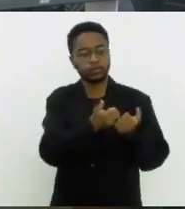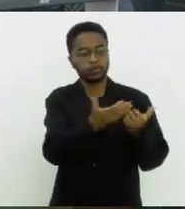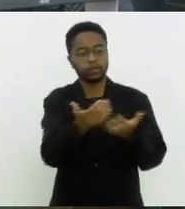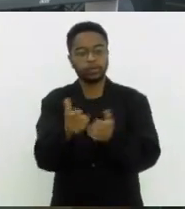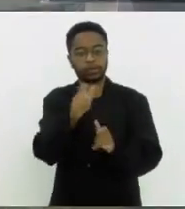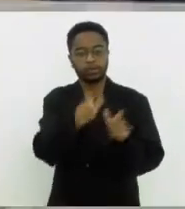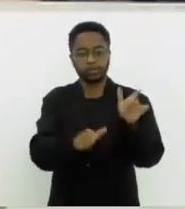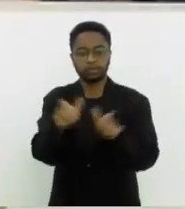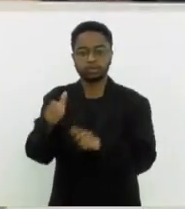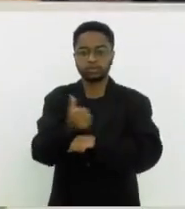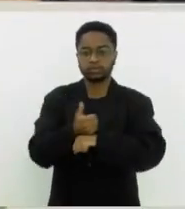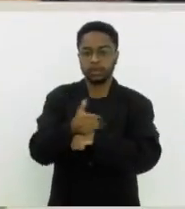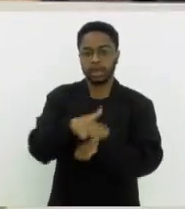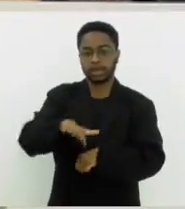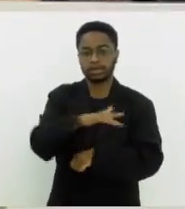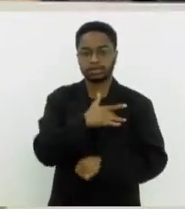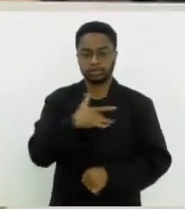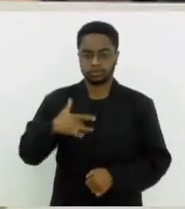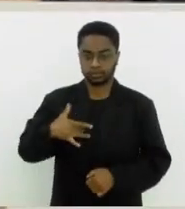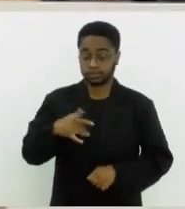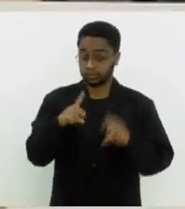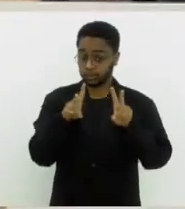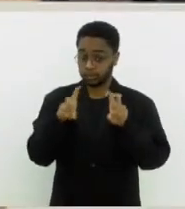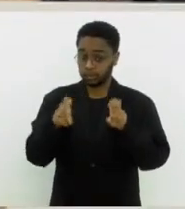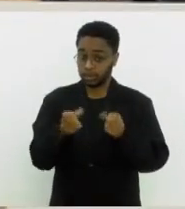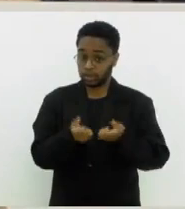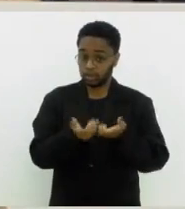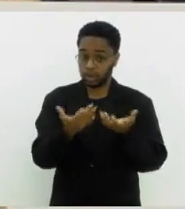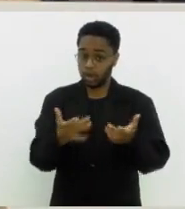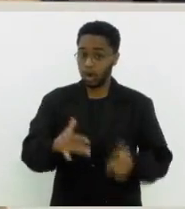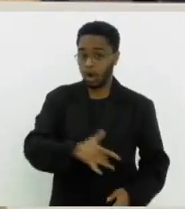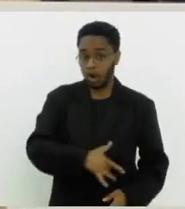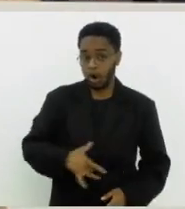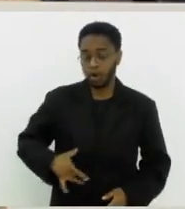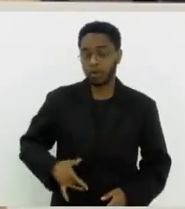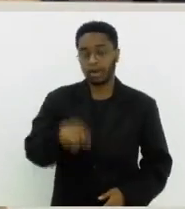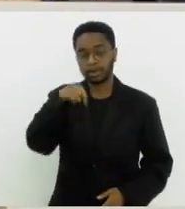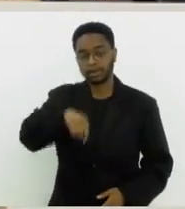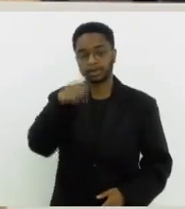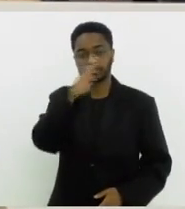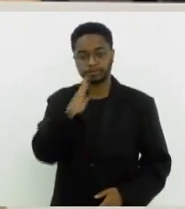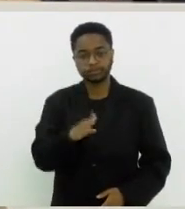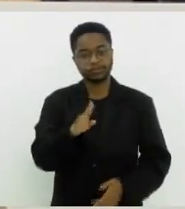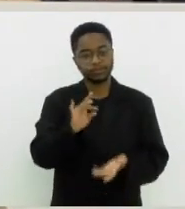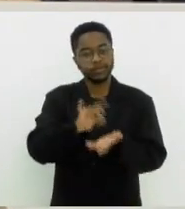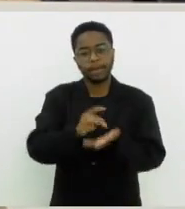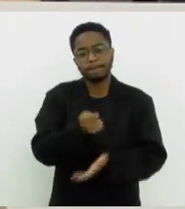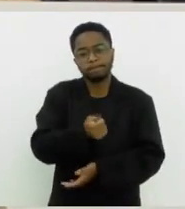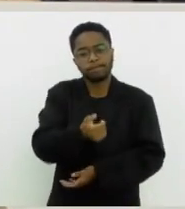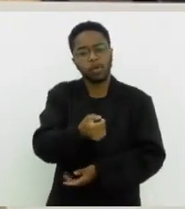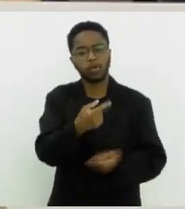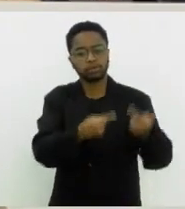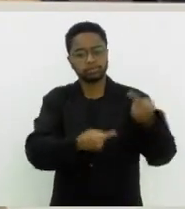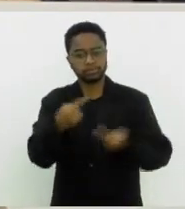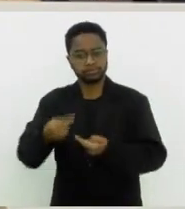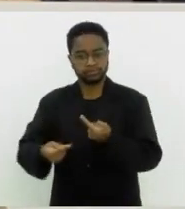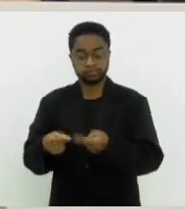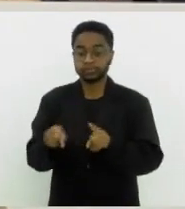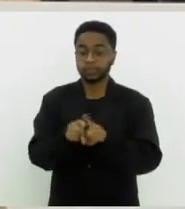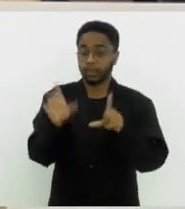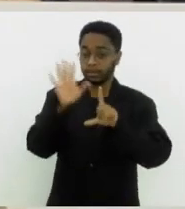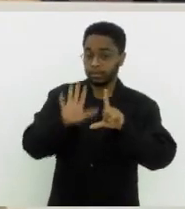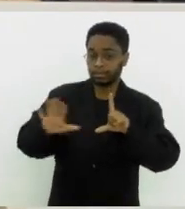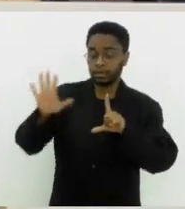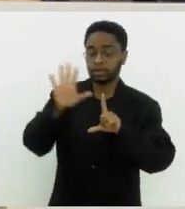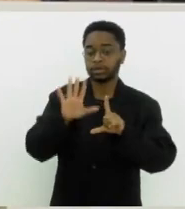saúde. A temática da doação de órgãos em nosso país ainda é muito pouco abordada. E a